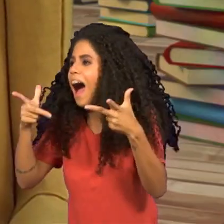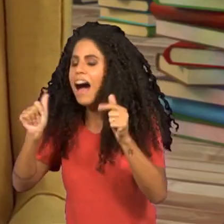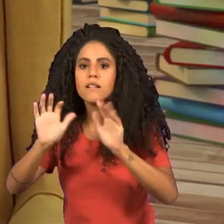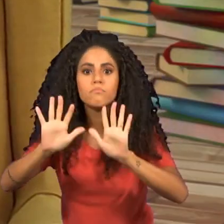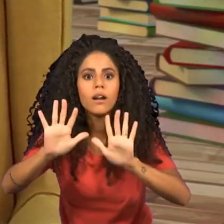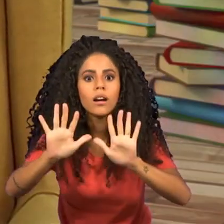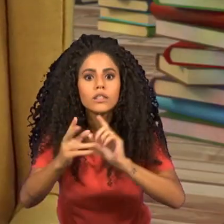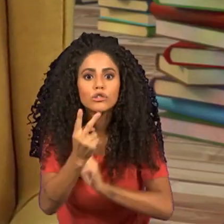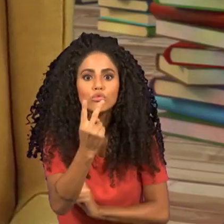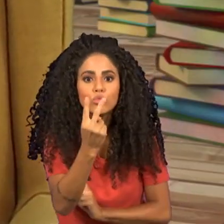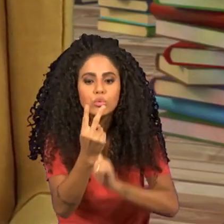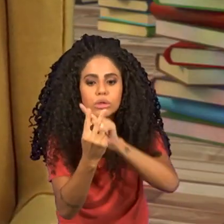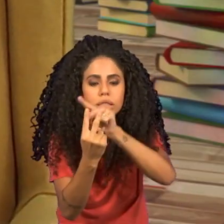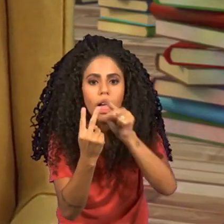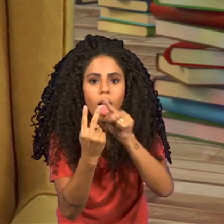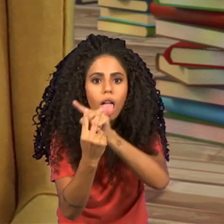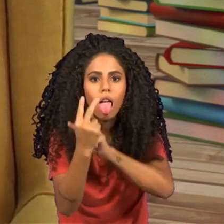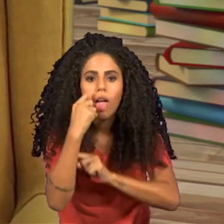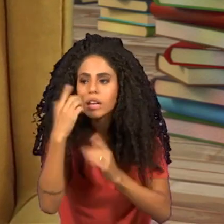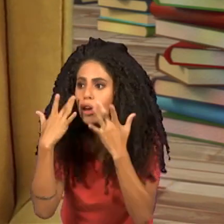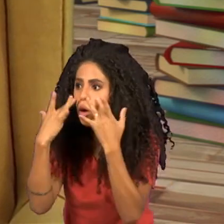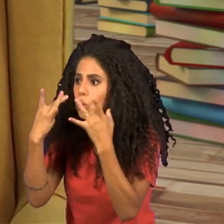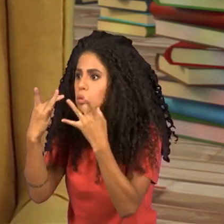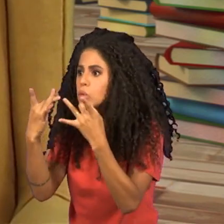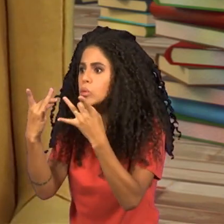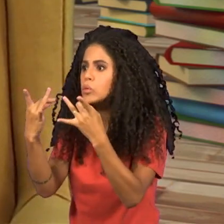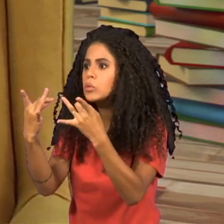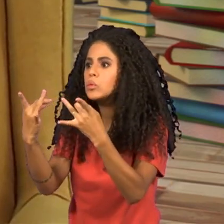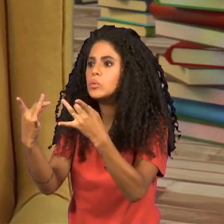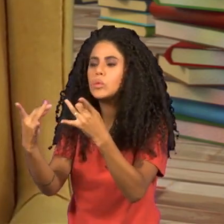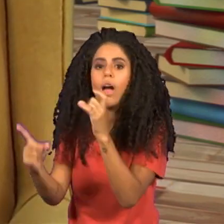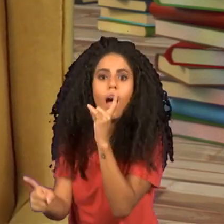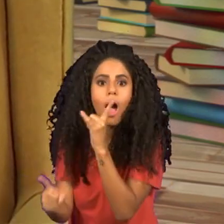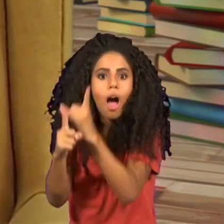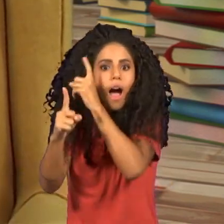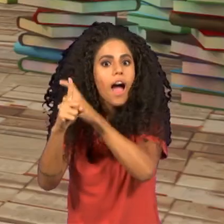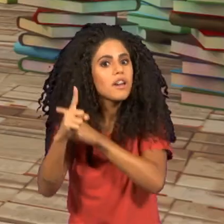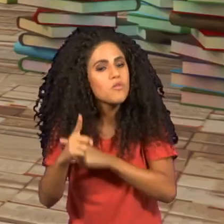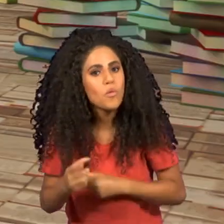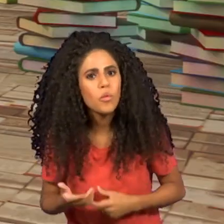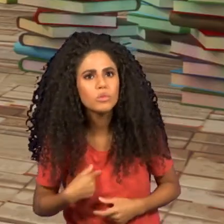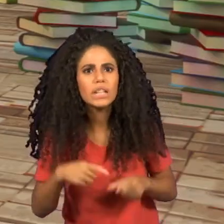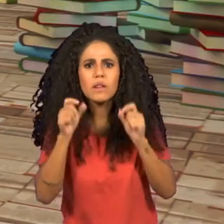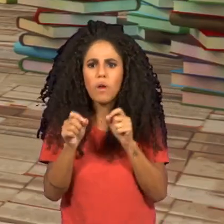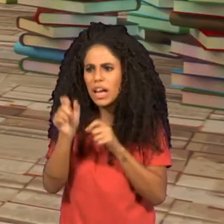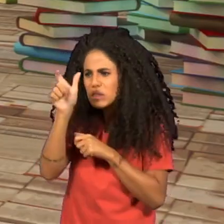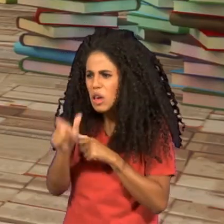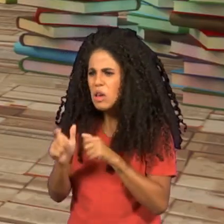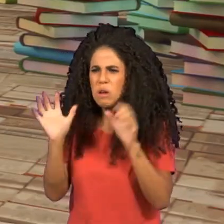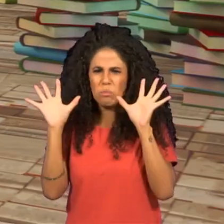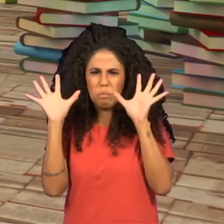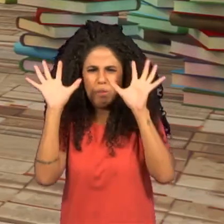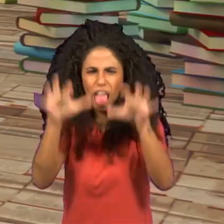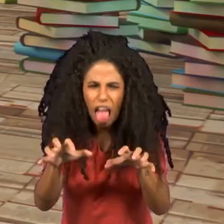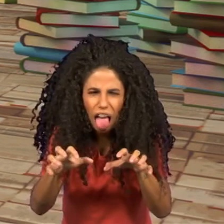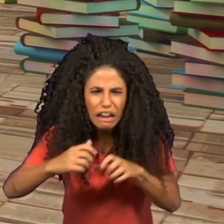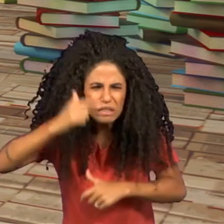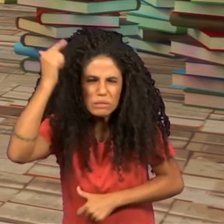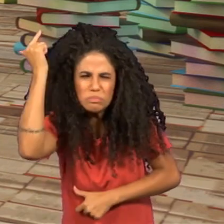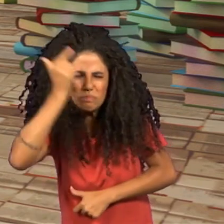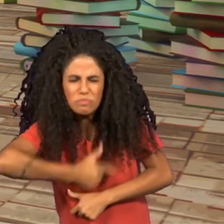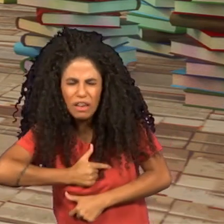duas criaturas que me chamaram muita atenção mamãe um bicho era feio